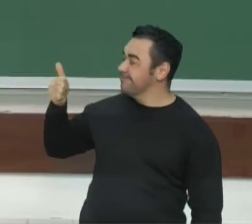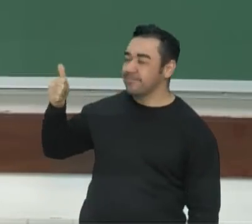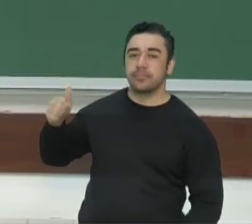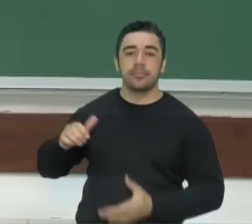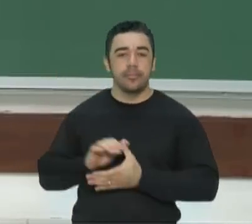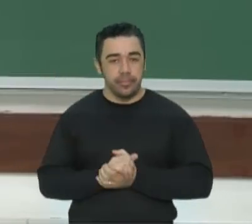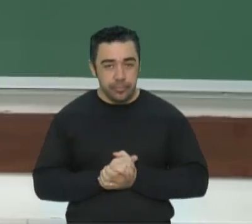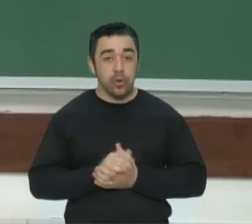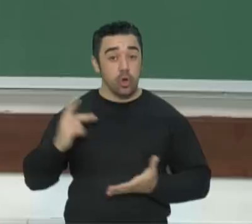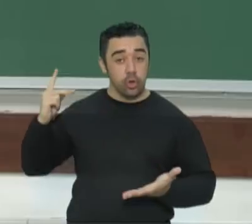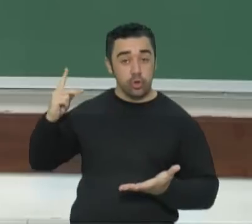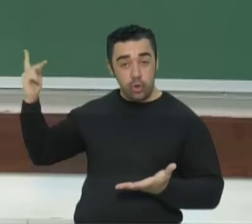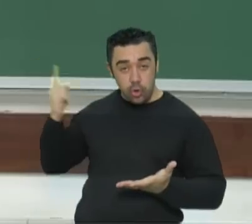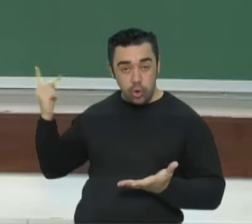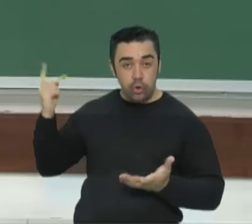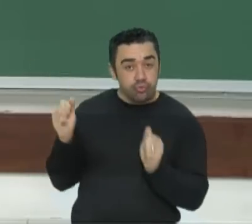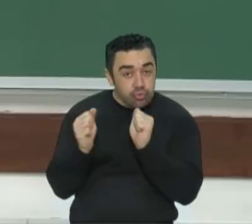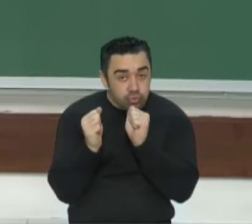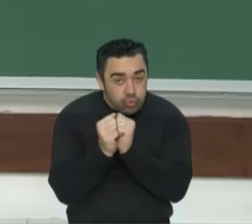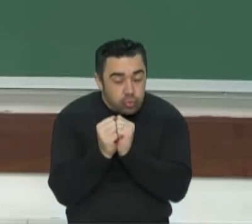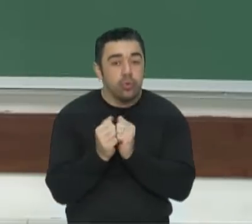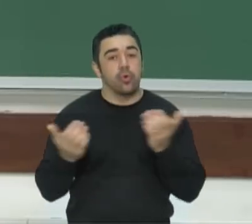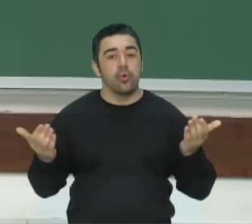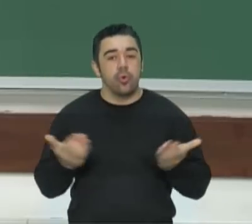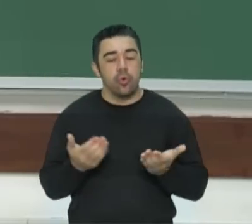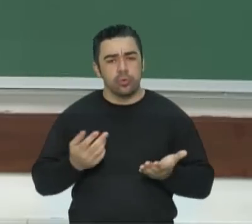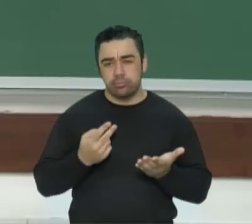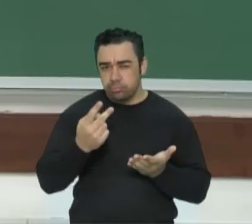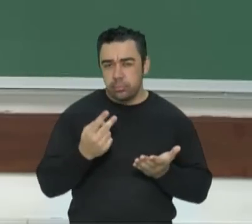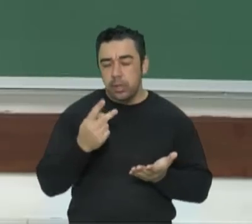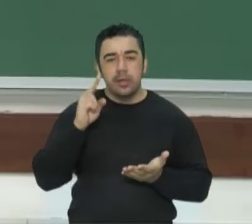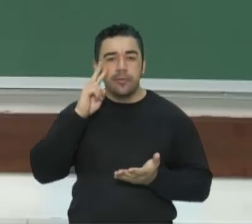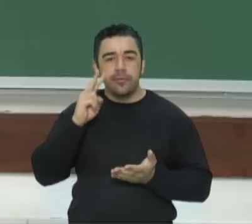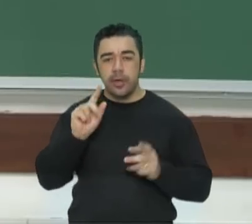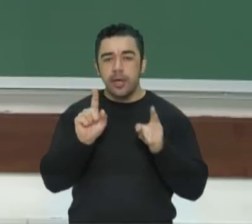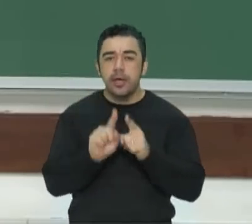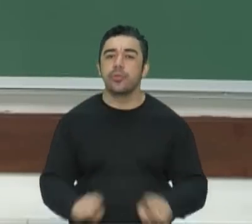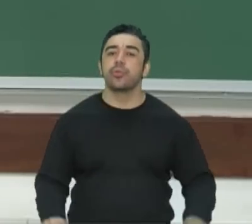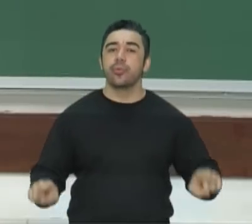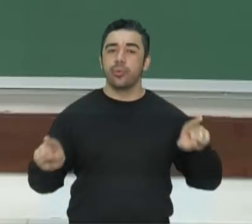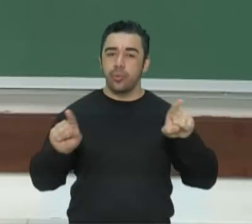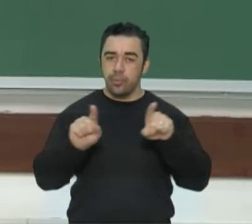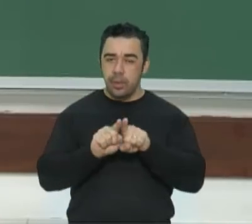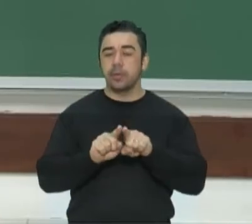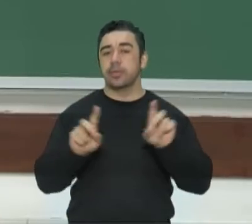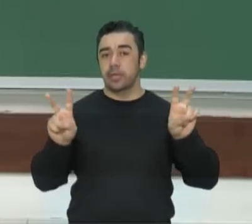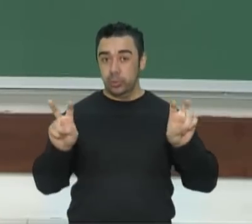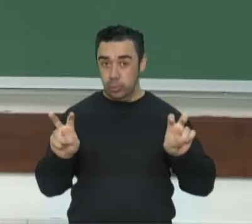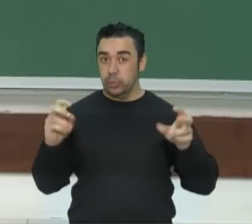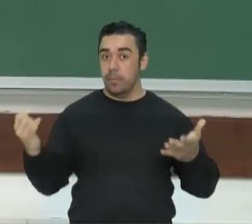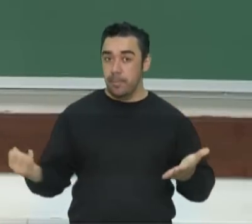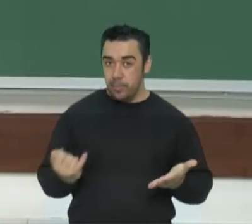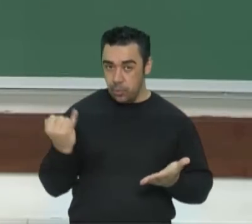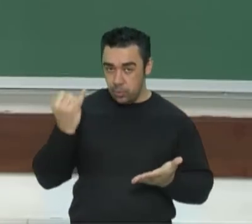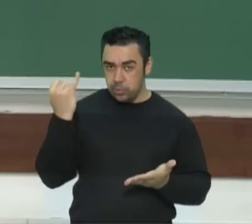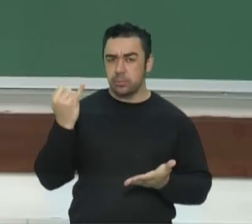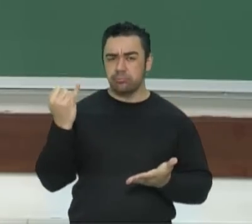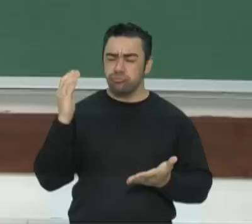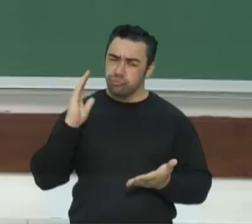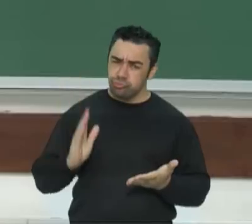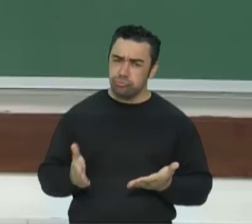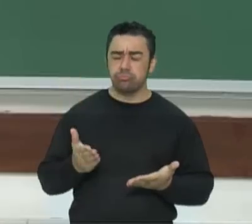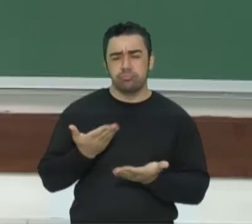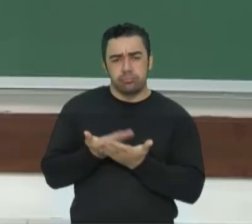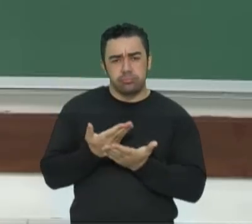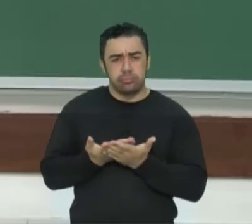Thiago, isso. E nós, juntos, vamos retomar alguns assuntos importantes que nós